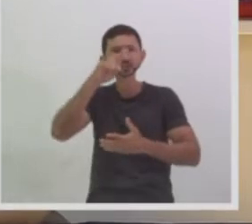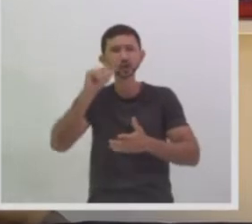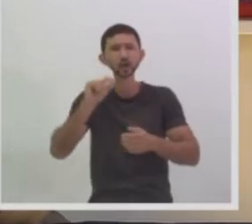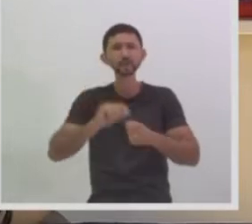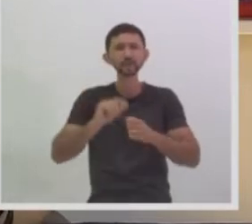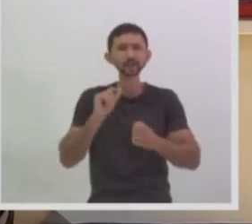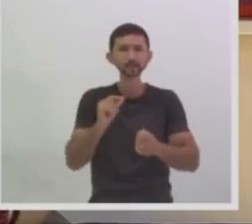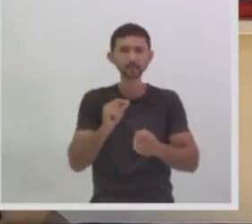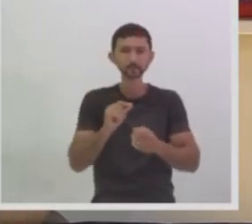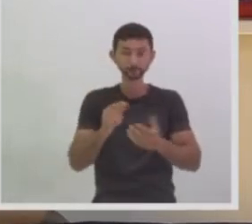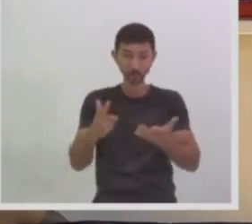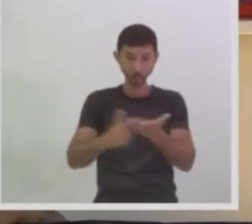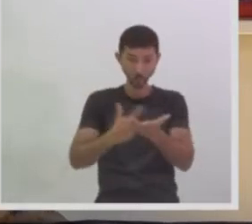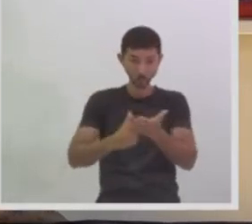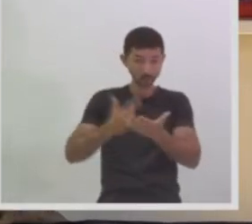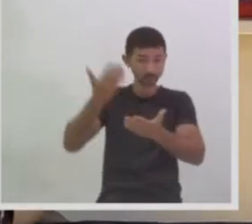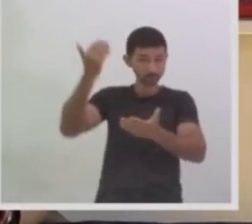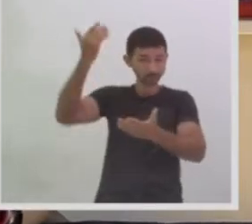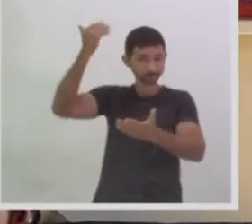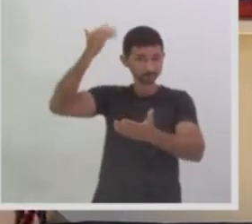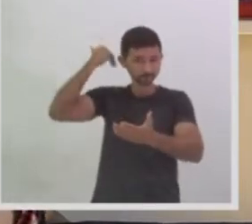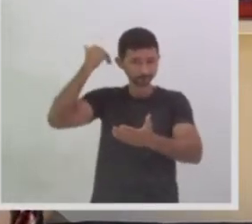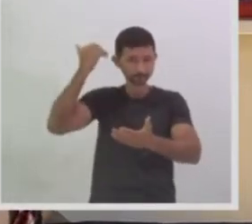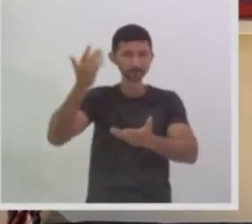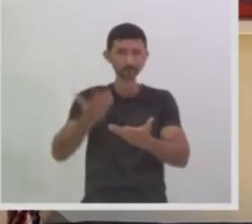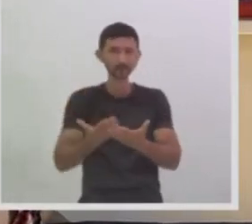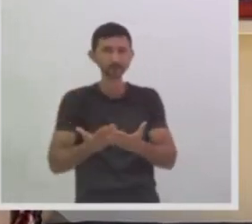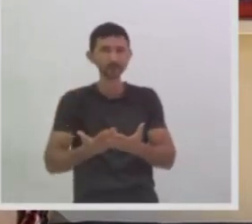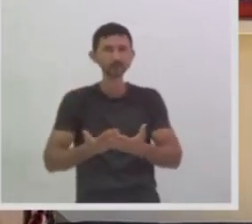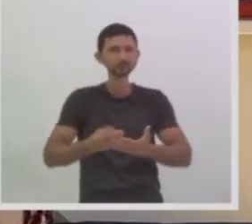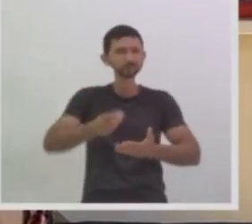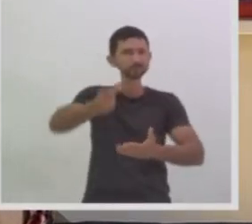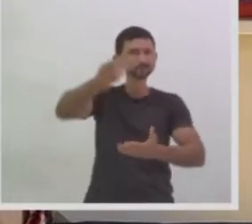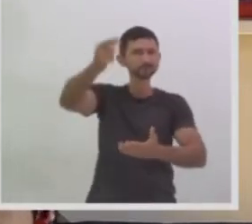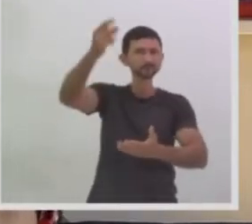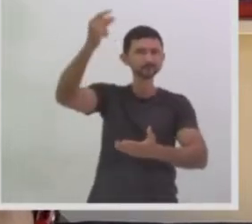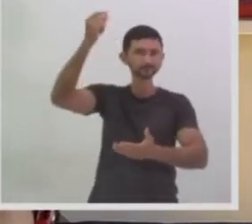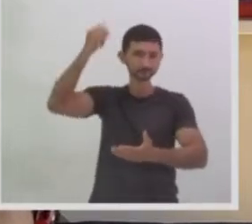livros mais antigos, nas obras que têm já há algum tempo,